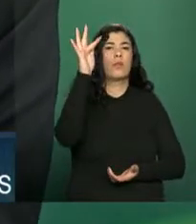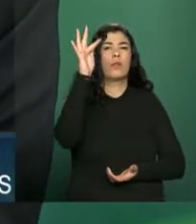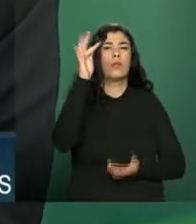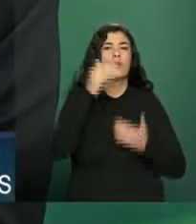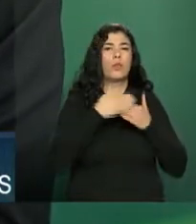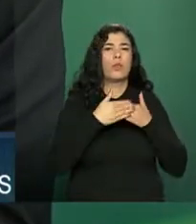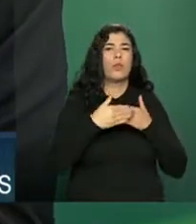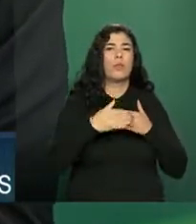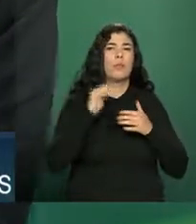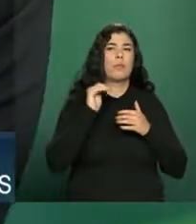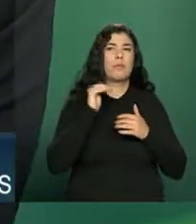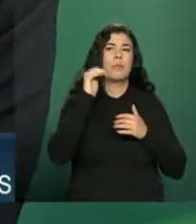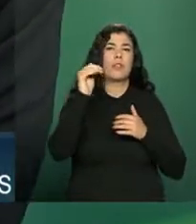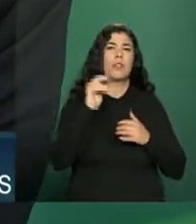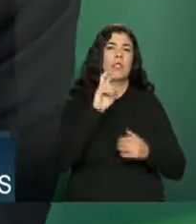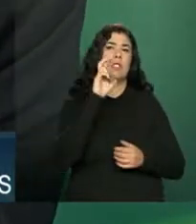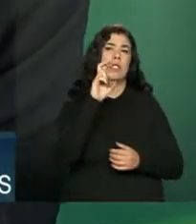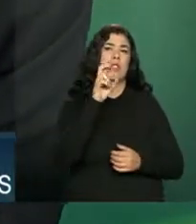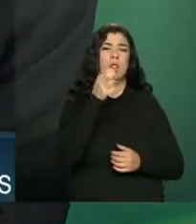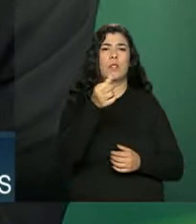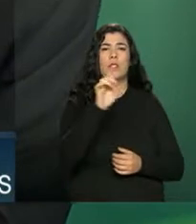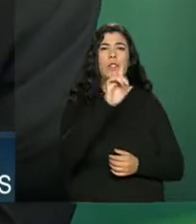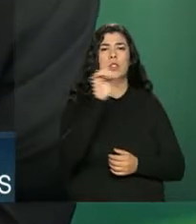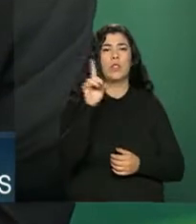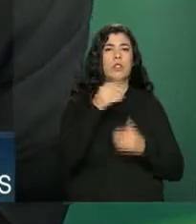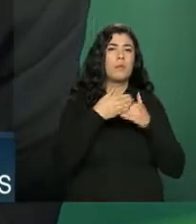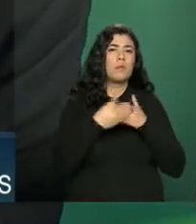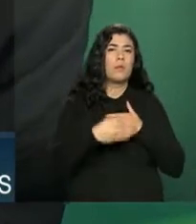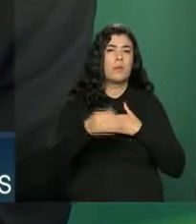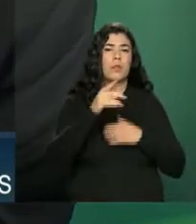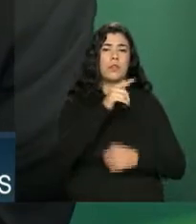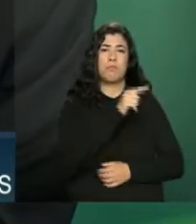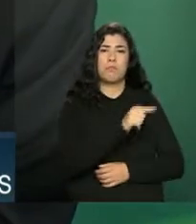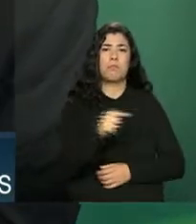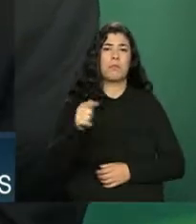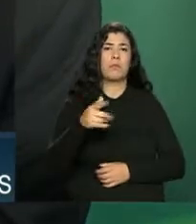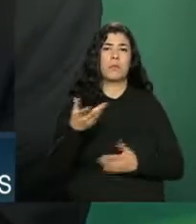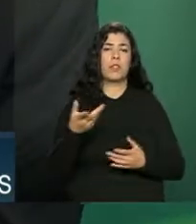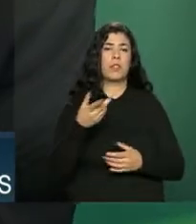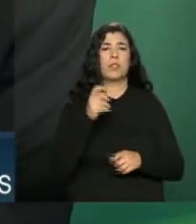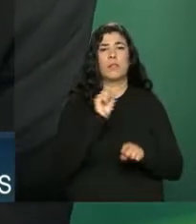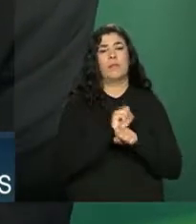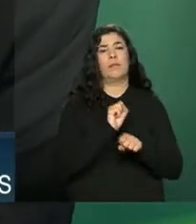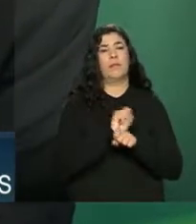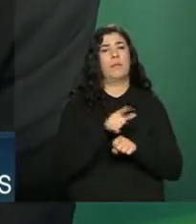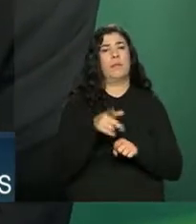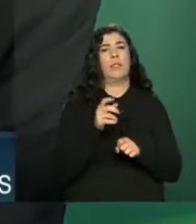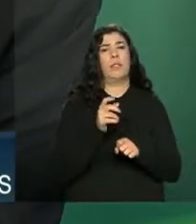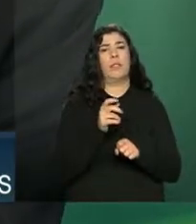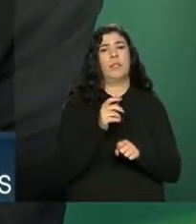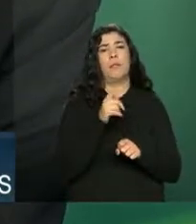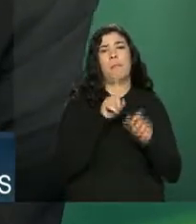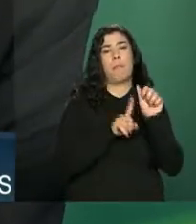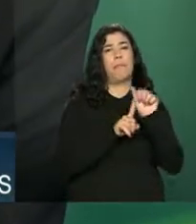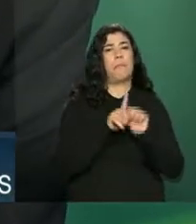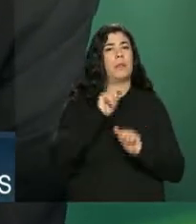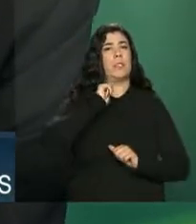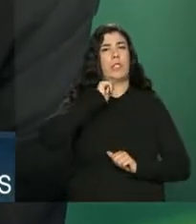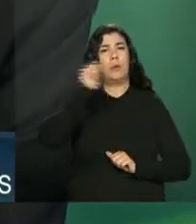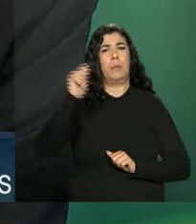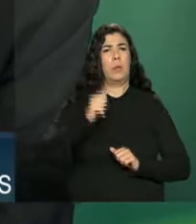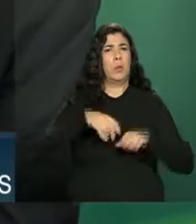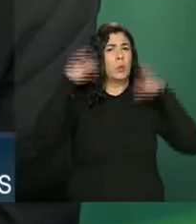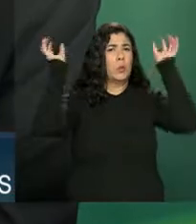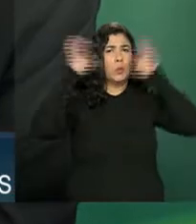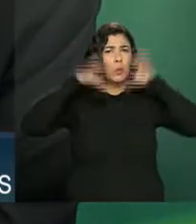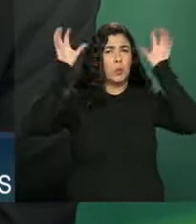57 dias para o Sudeste Mas você me espreme é muito eu vou dizer que não se espera um ano de uns 11 abriu super